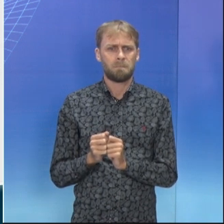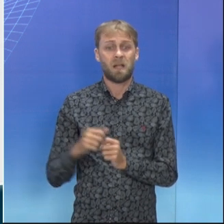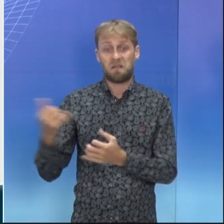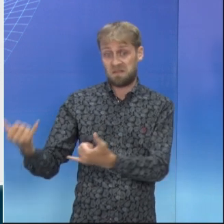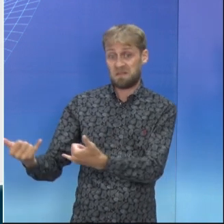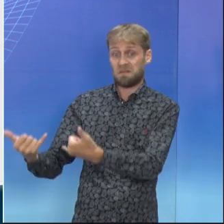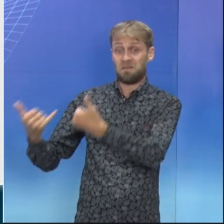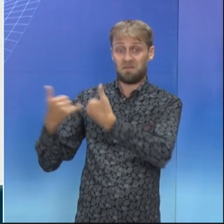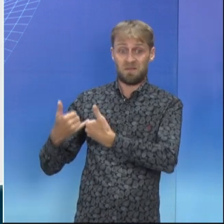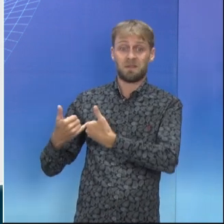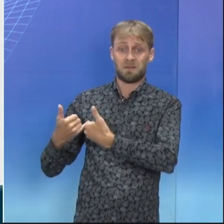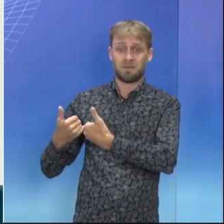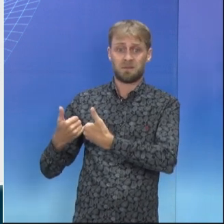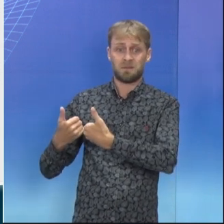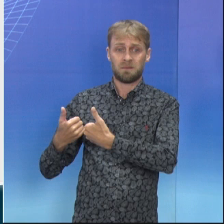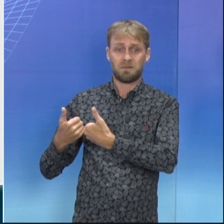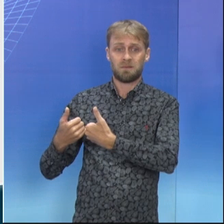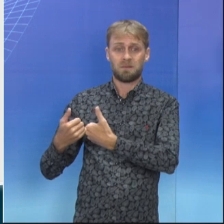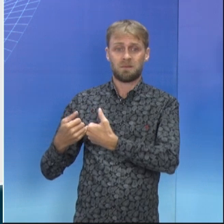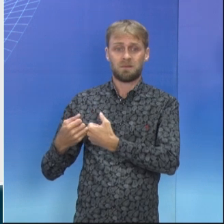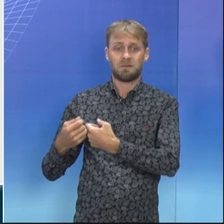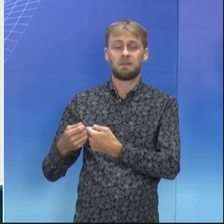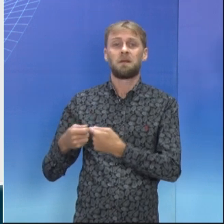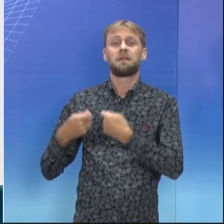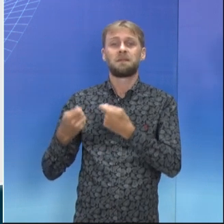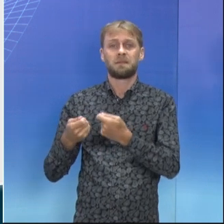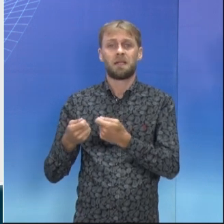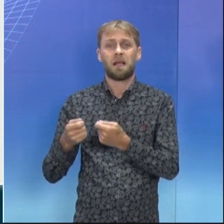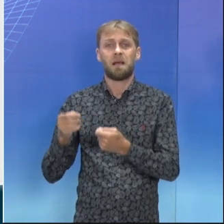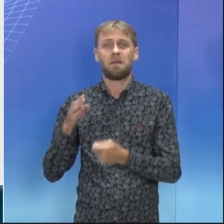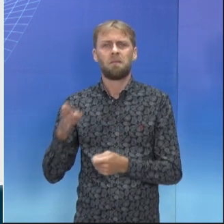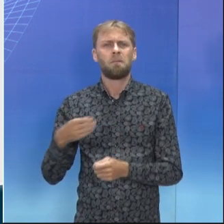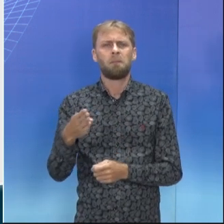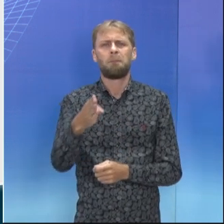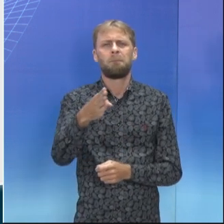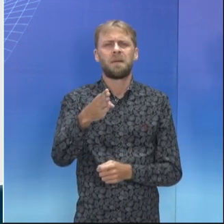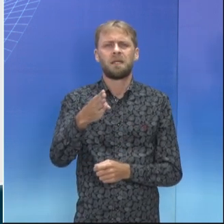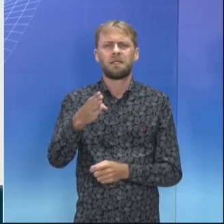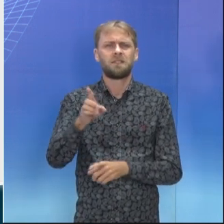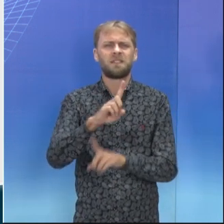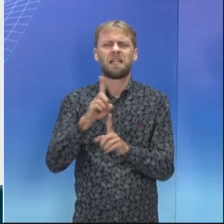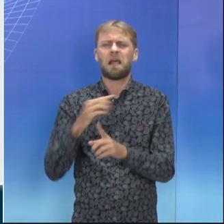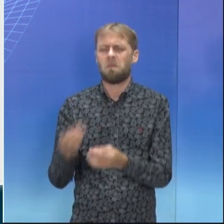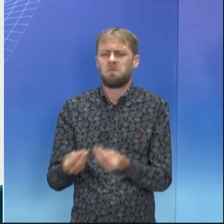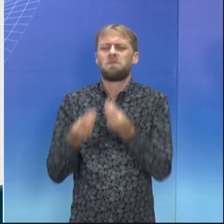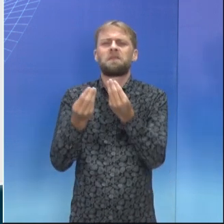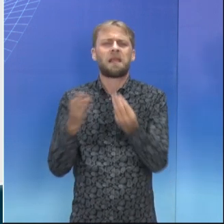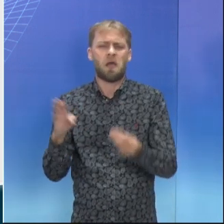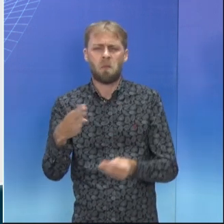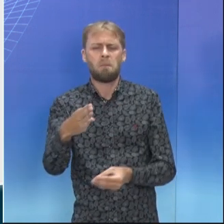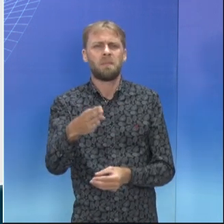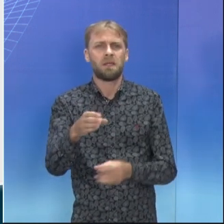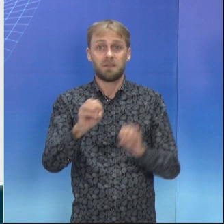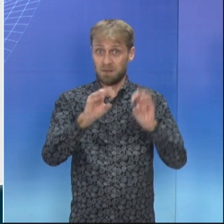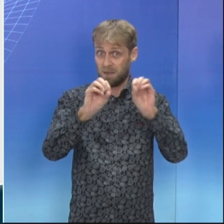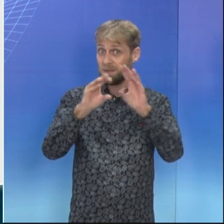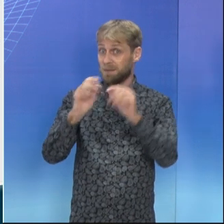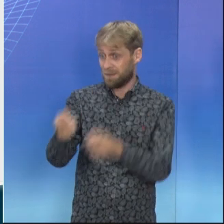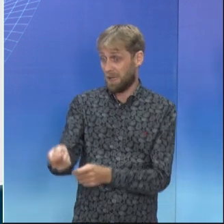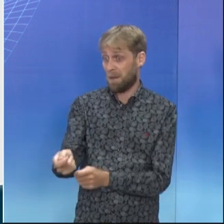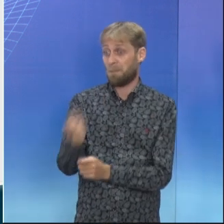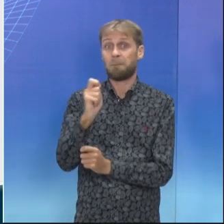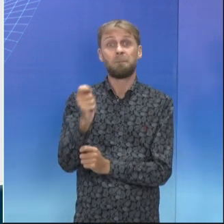nos dizem para dar pescado, ensinar a pescar. A gente fala muito isso, não dá o peixe, ensine a